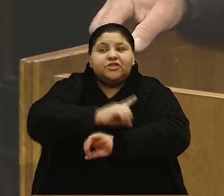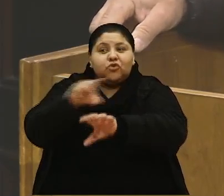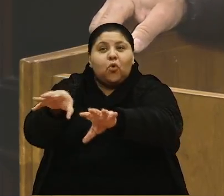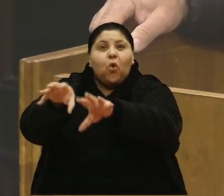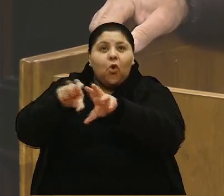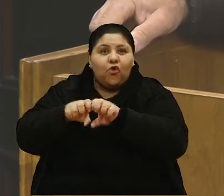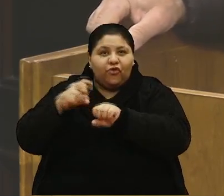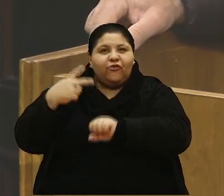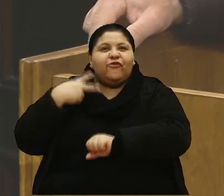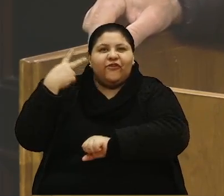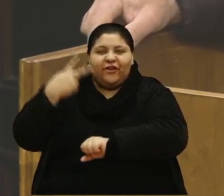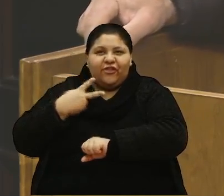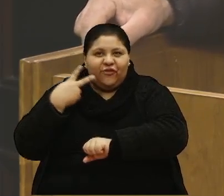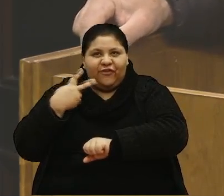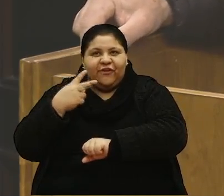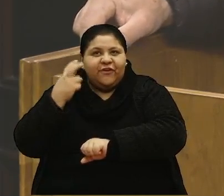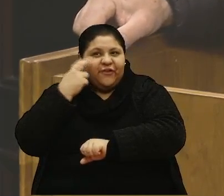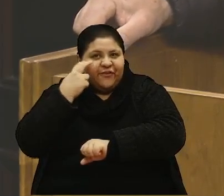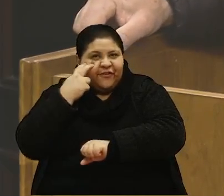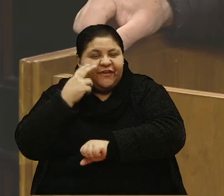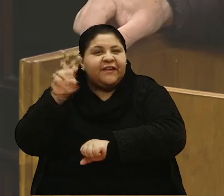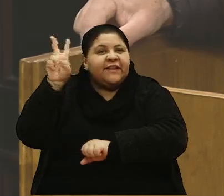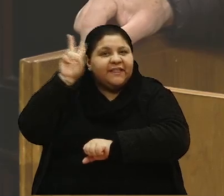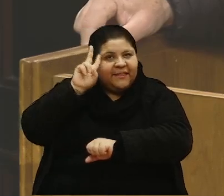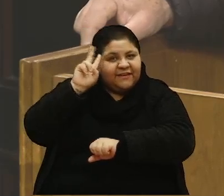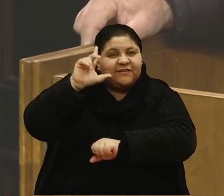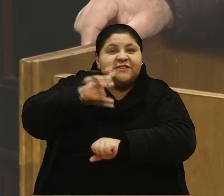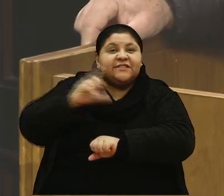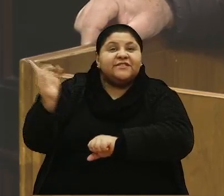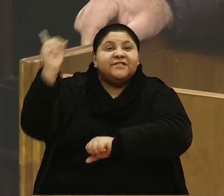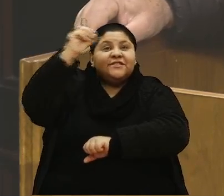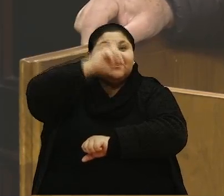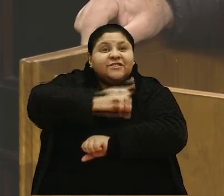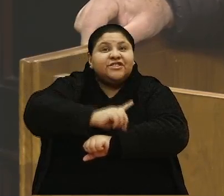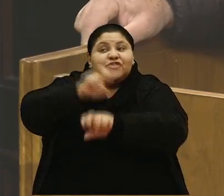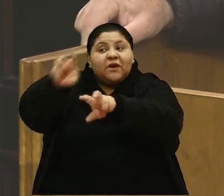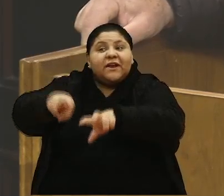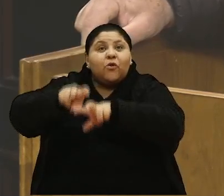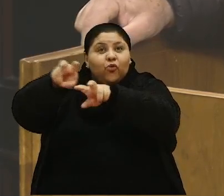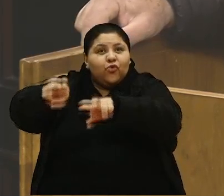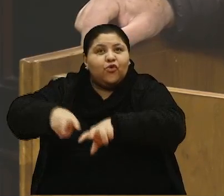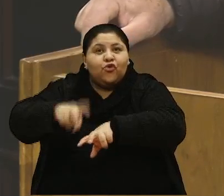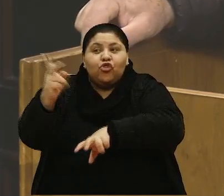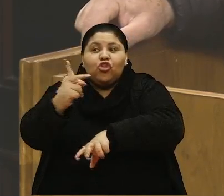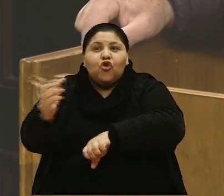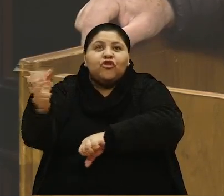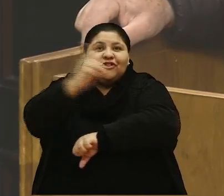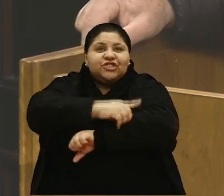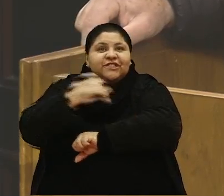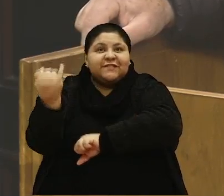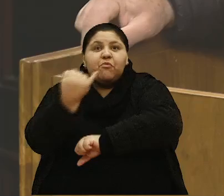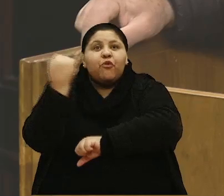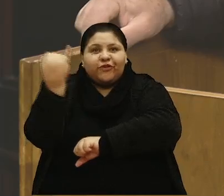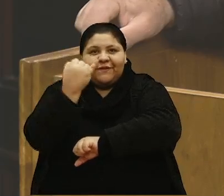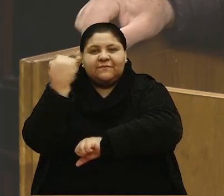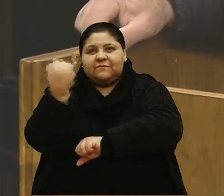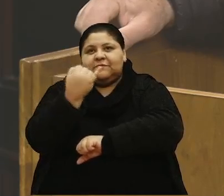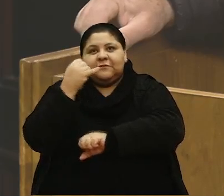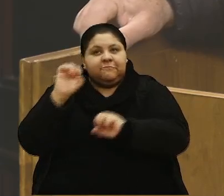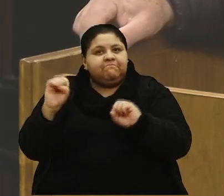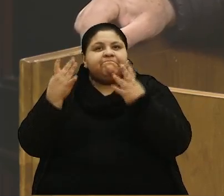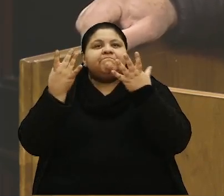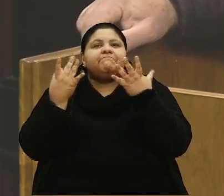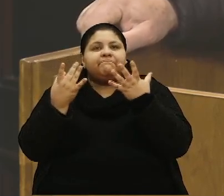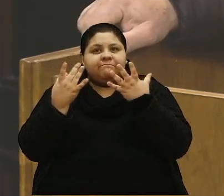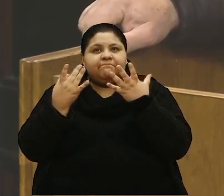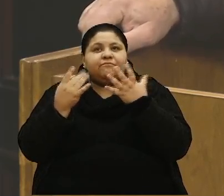vereador Fantinel. E na segunda-feira nós temos o Dia do Agricultor. Então são duas datas importantes que são comemoradas a